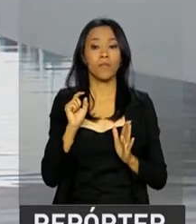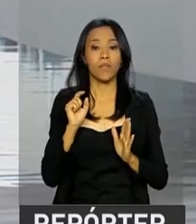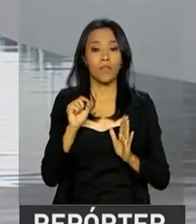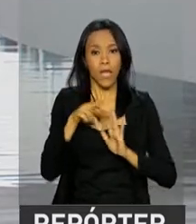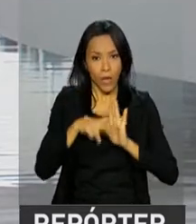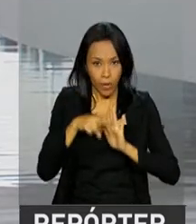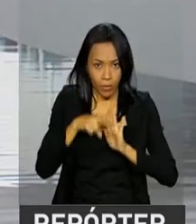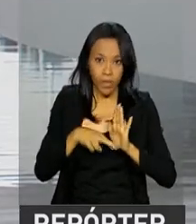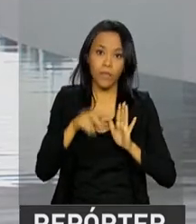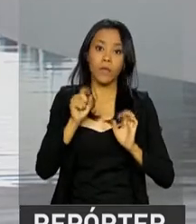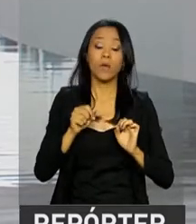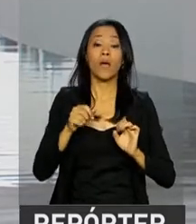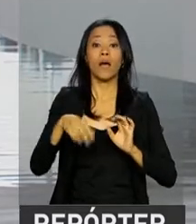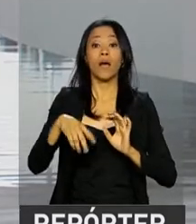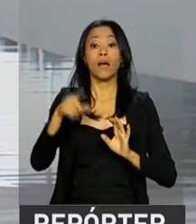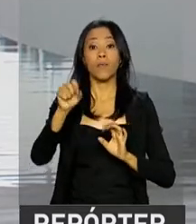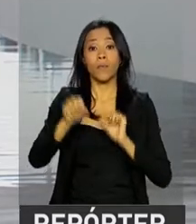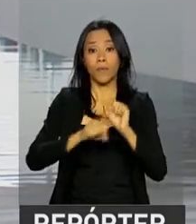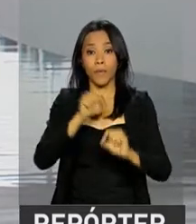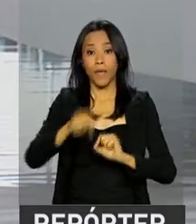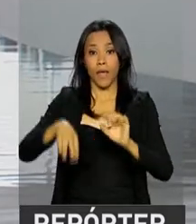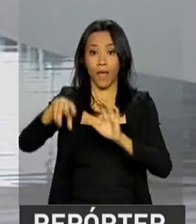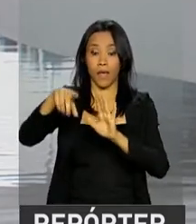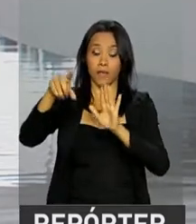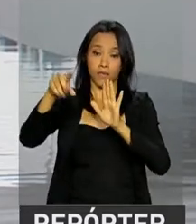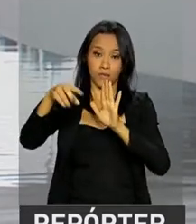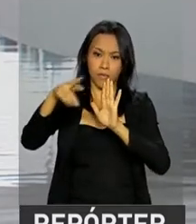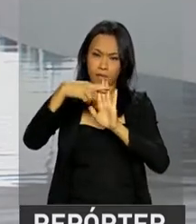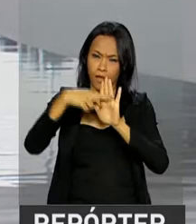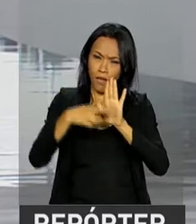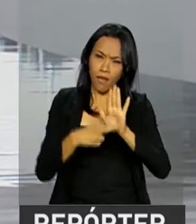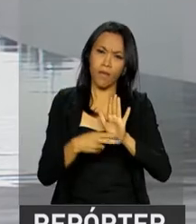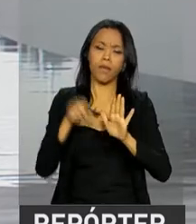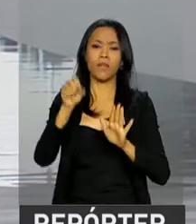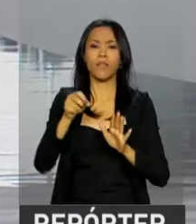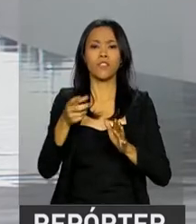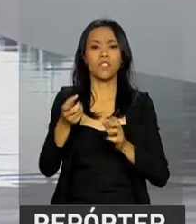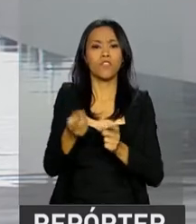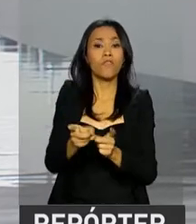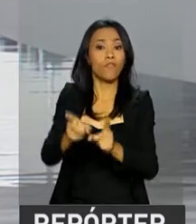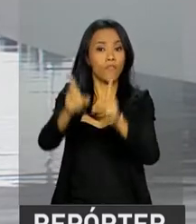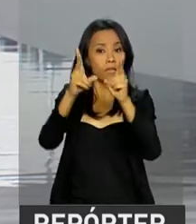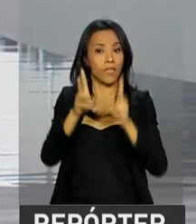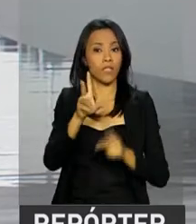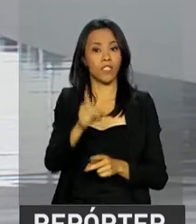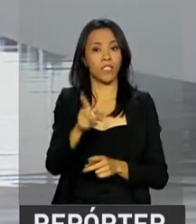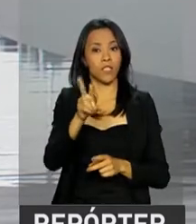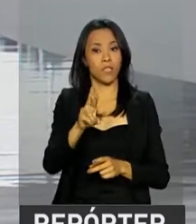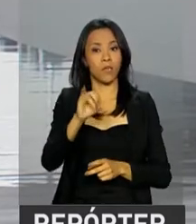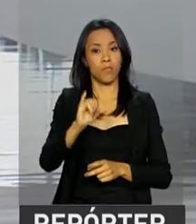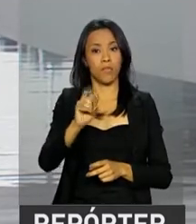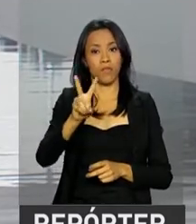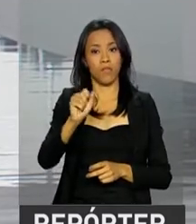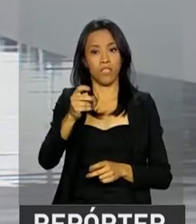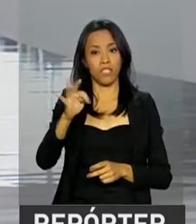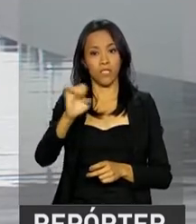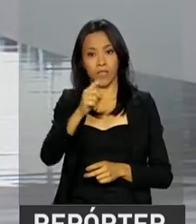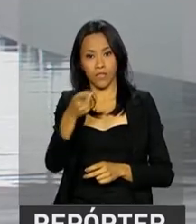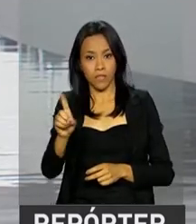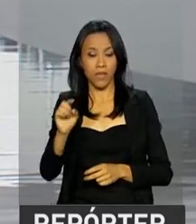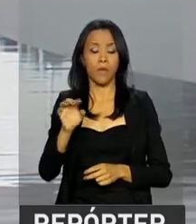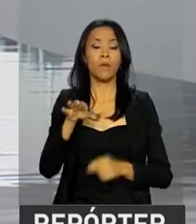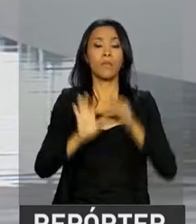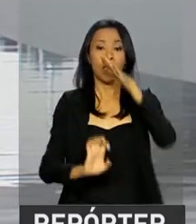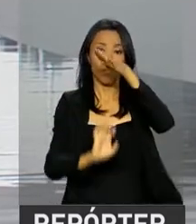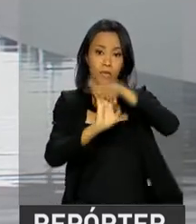os termos da privatização das concessionárias de energia da Eletrobras. A licitação deve ser realizada